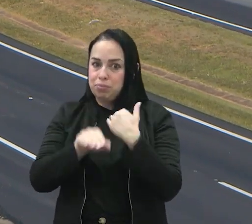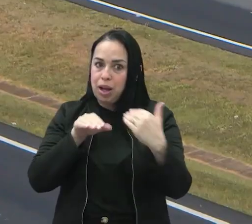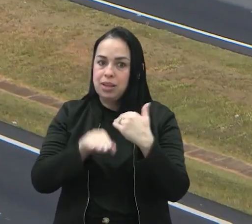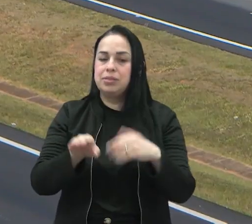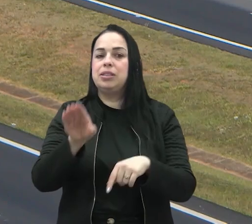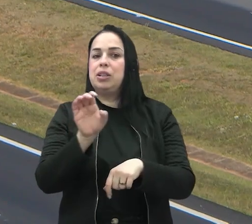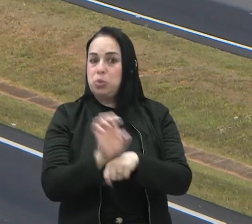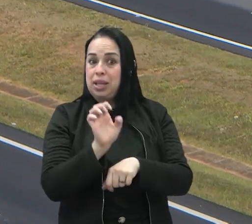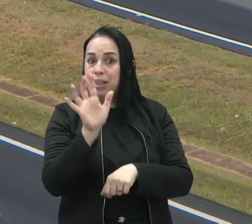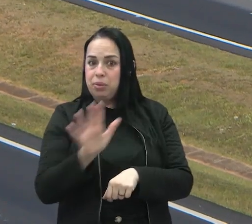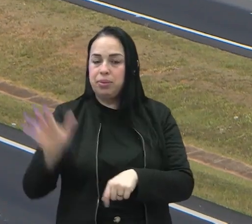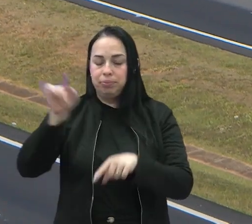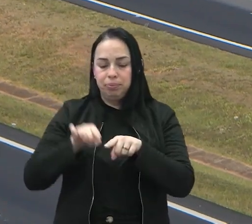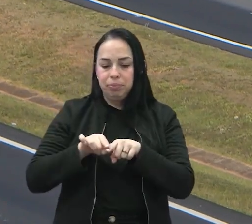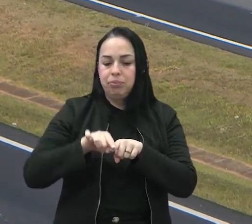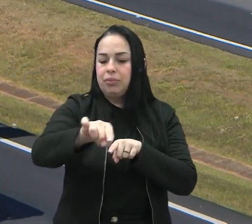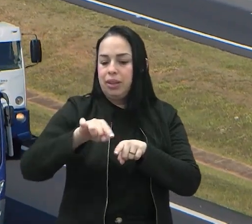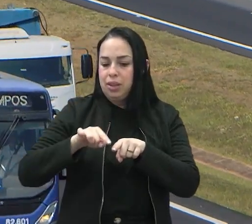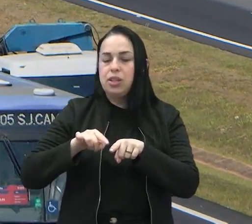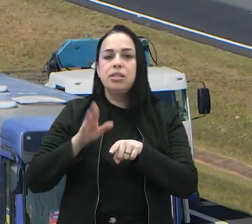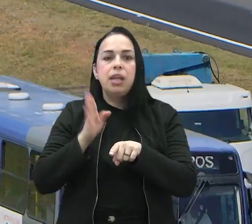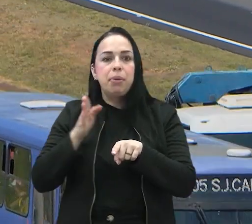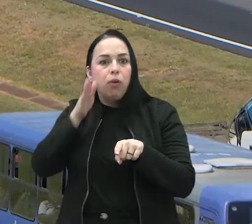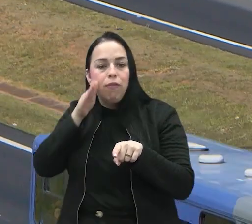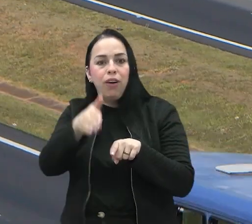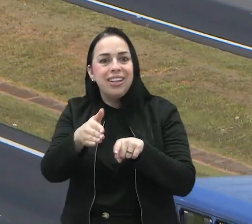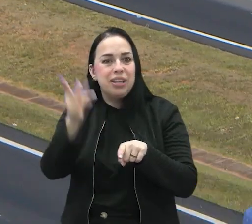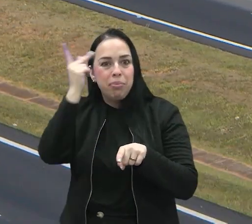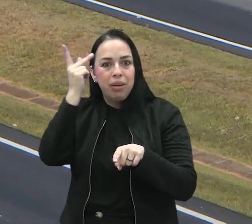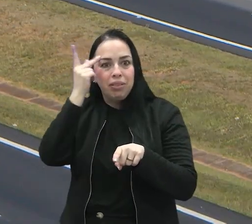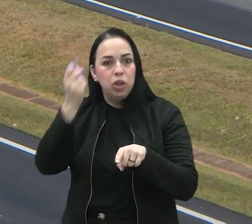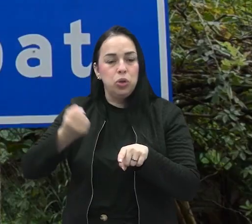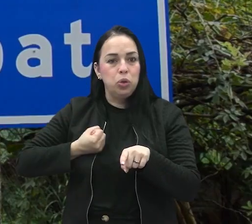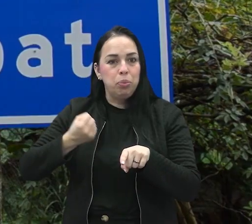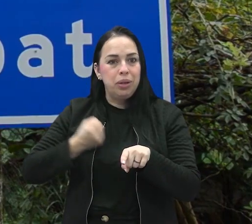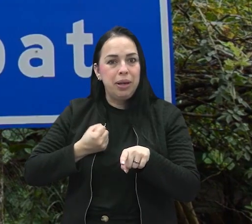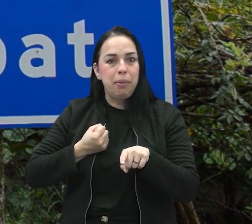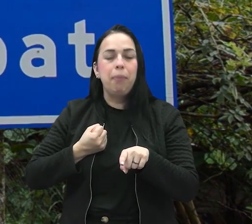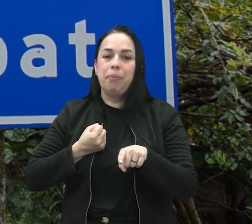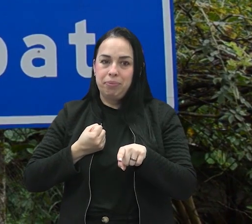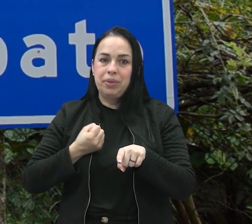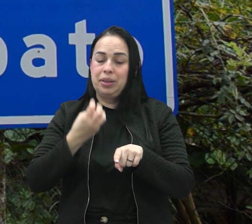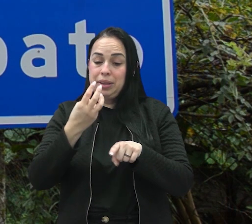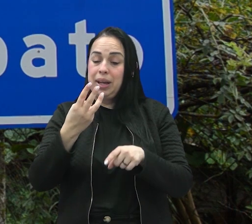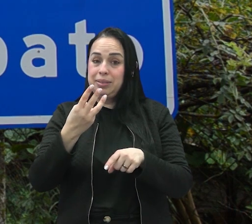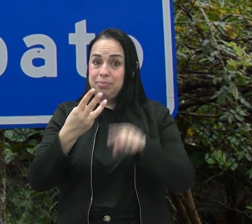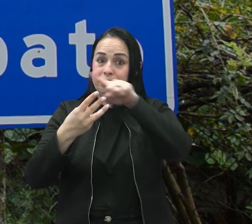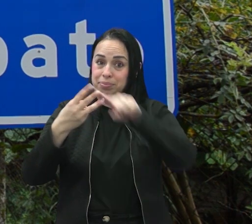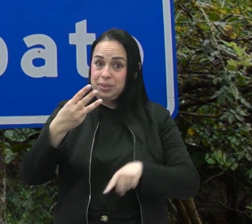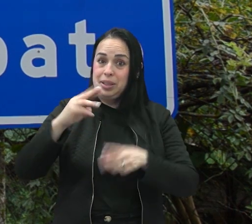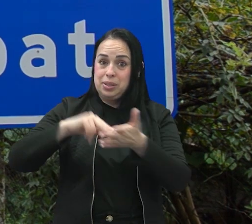transversais. As radiais são aquelas que apontam para a cidade de São Paulo. Elas têm um número par, formado por 3 algarismos